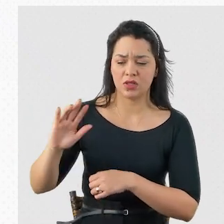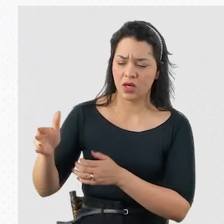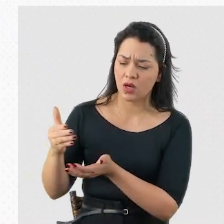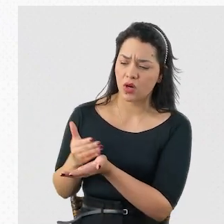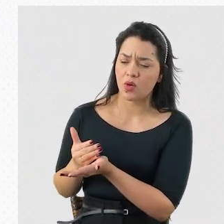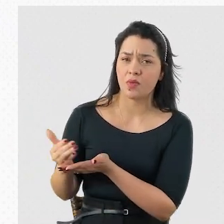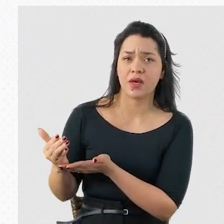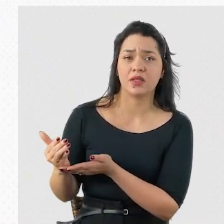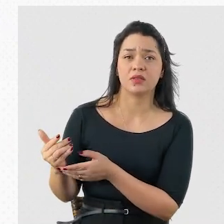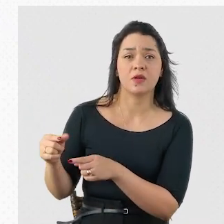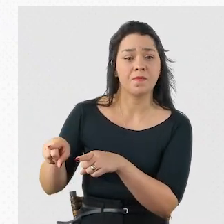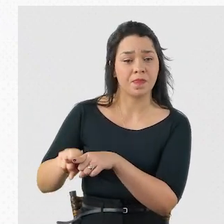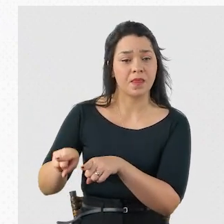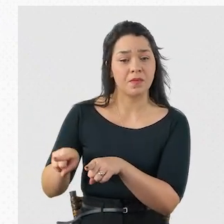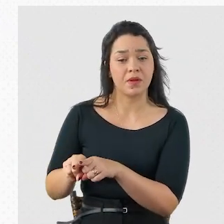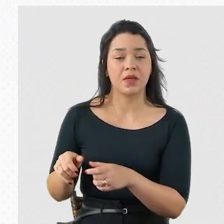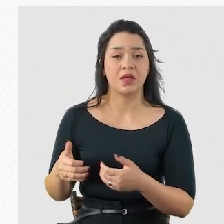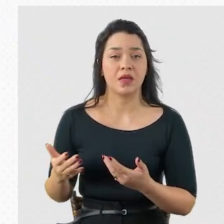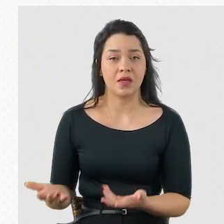interferir, inclusive,